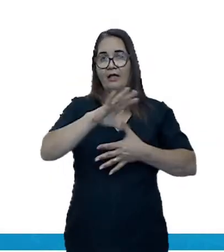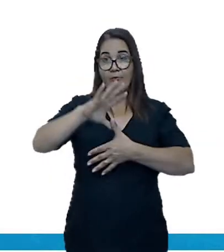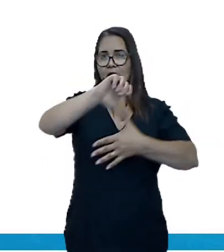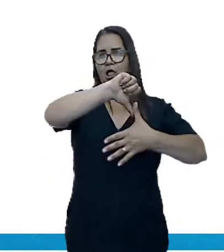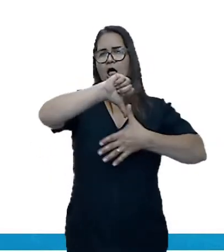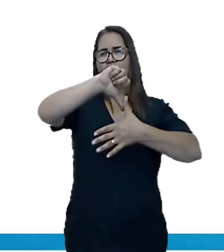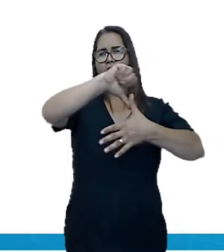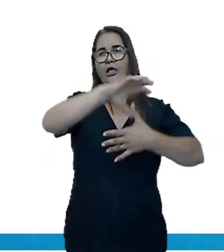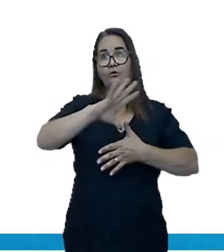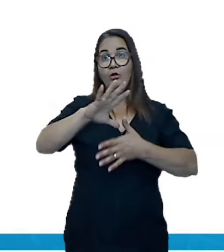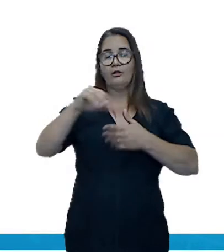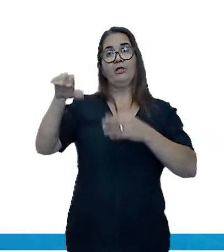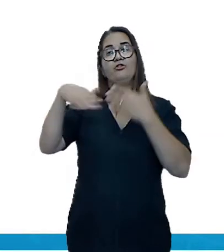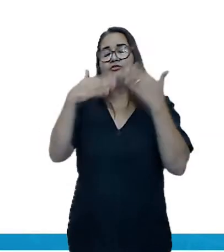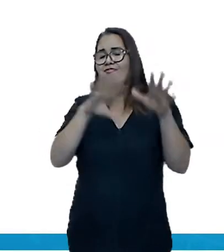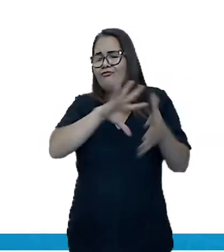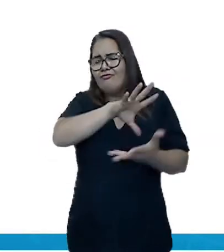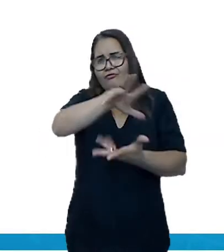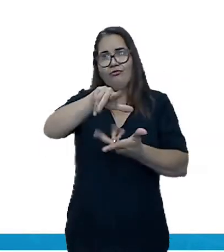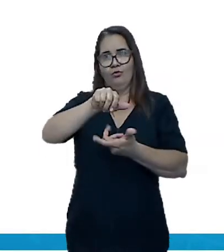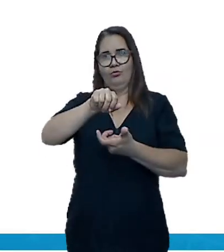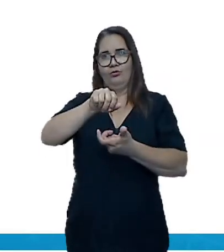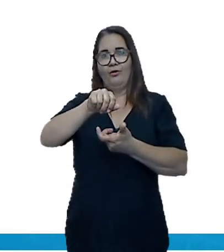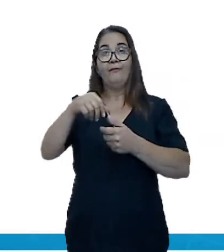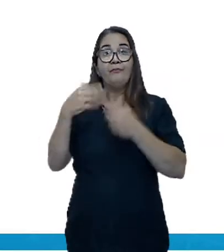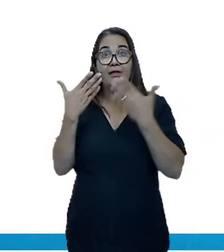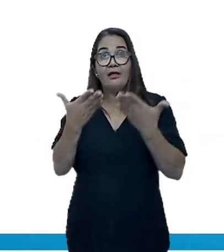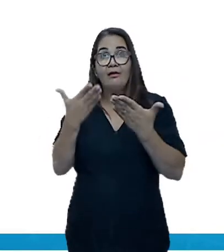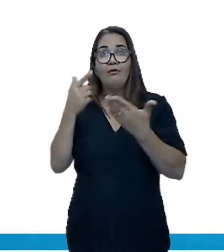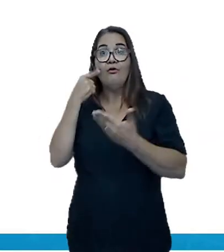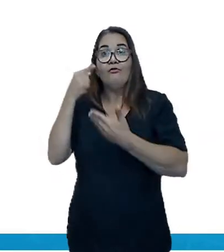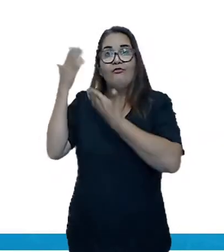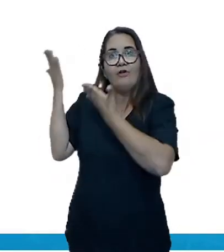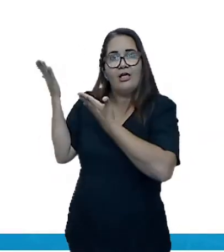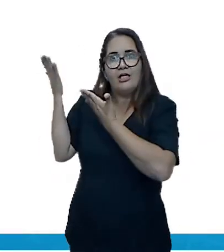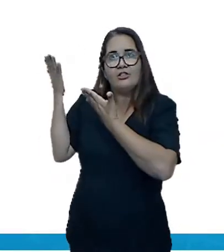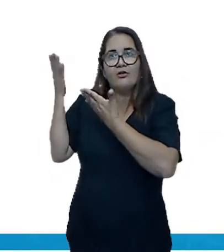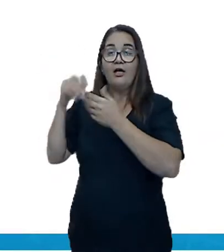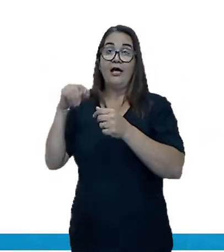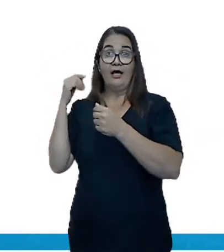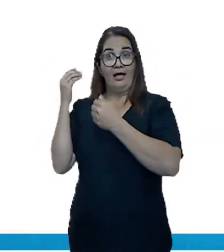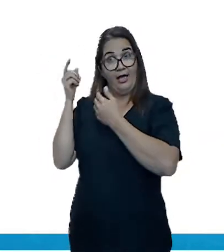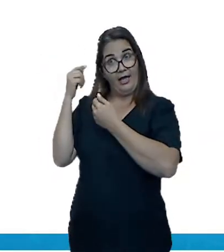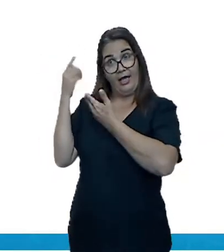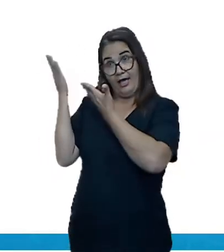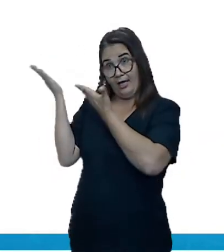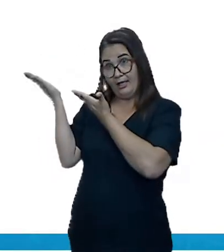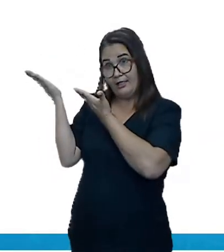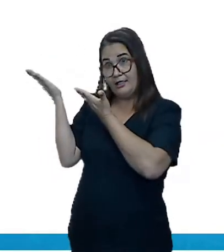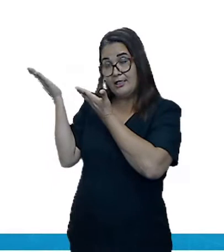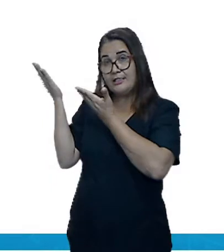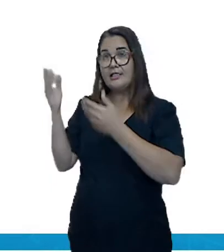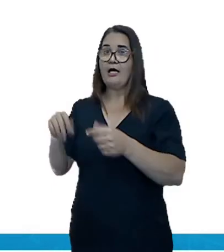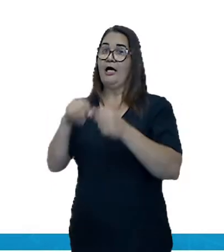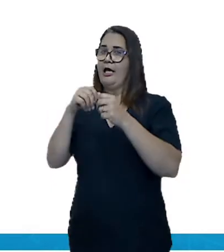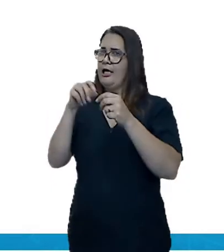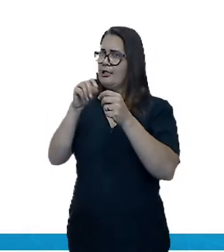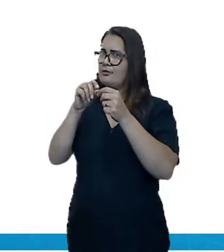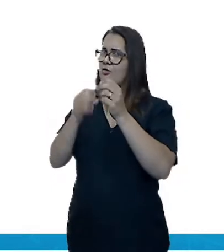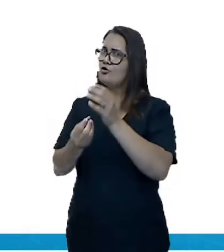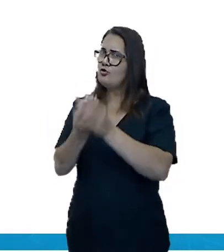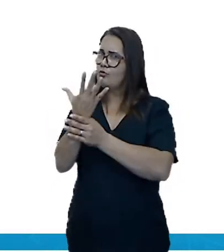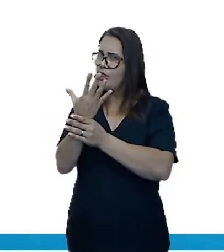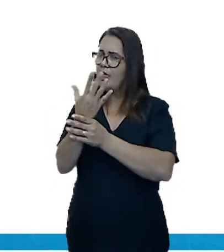continente da Oceania. Eles construíram instrumentos variados e mais sofisticados do que os